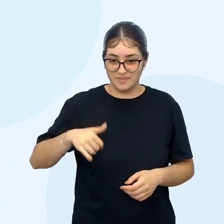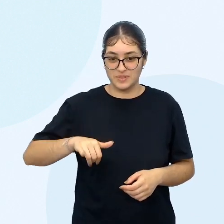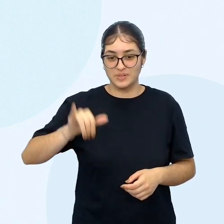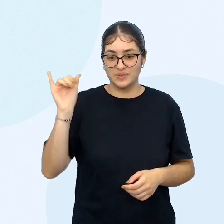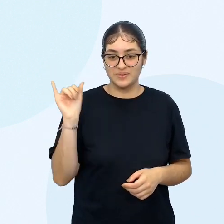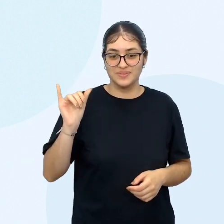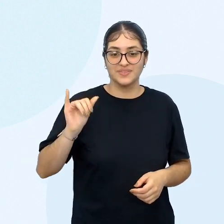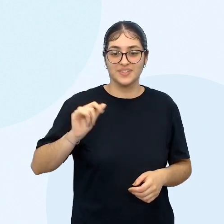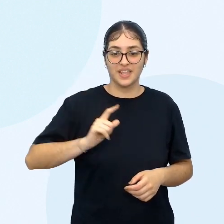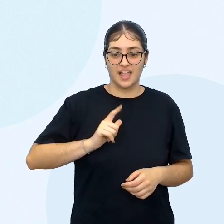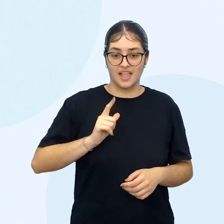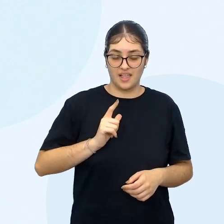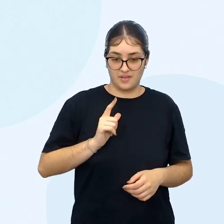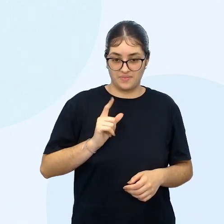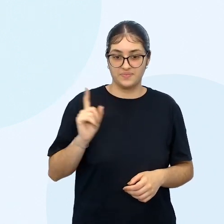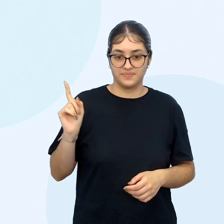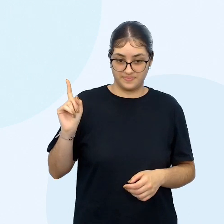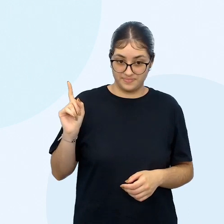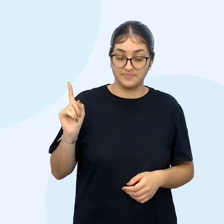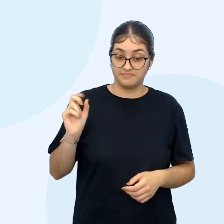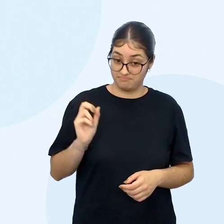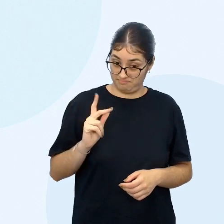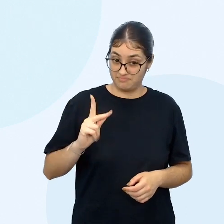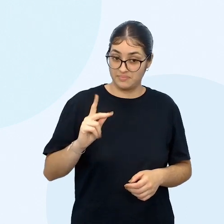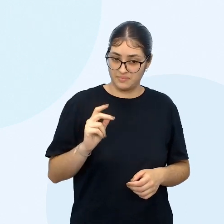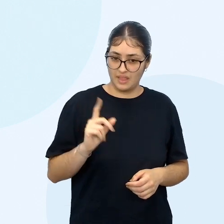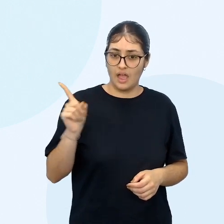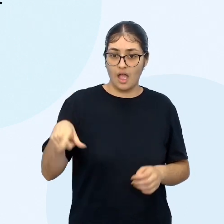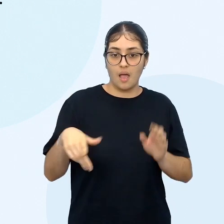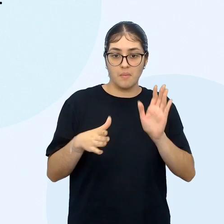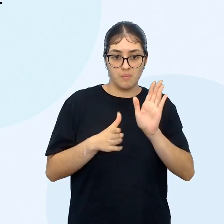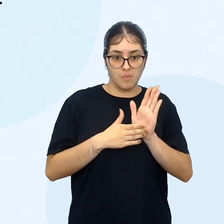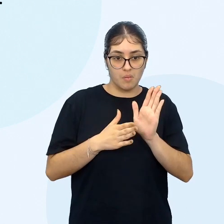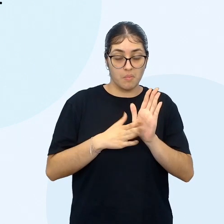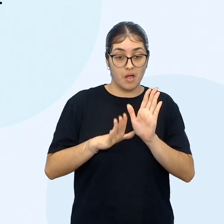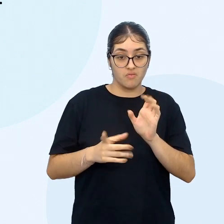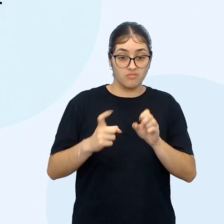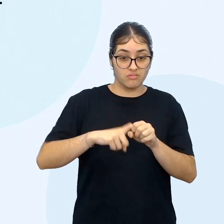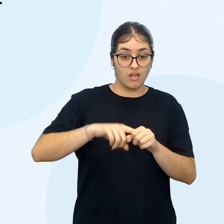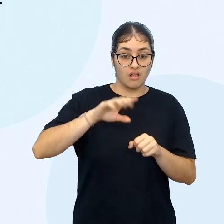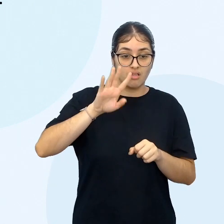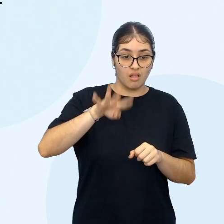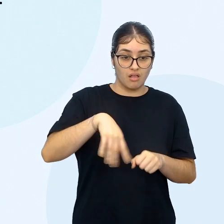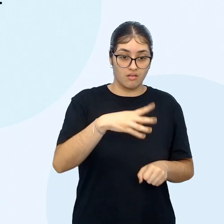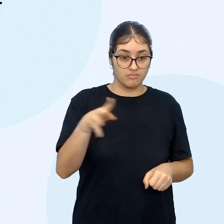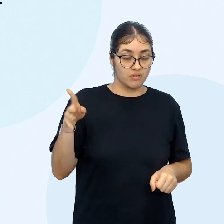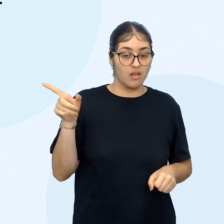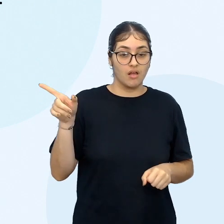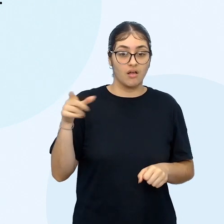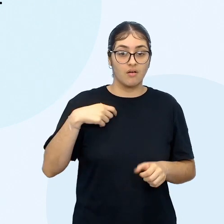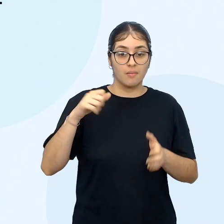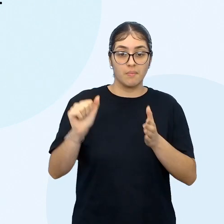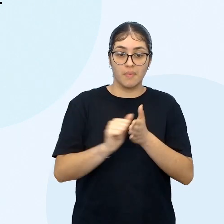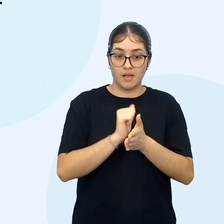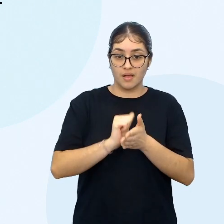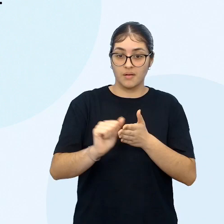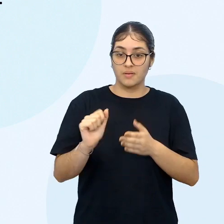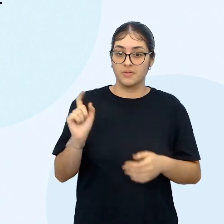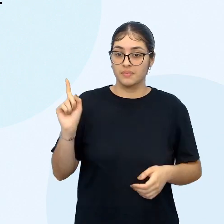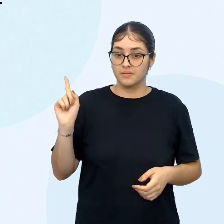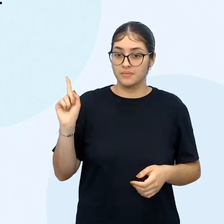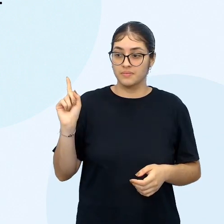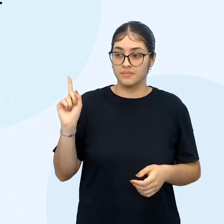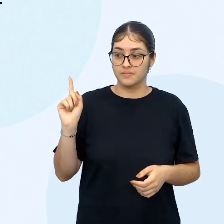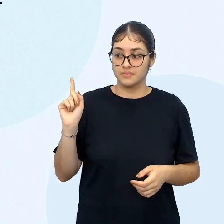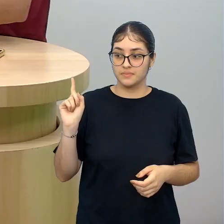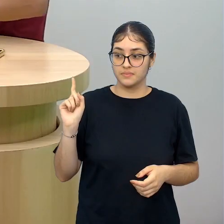quadrado, do y quadrado e do xy. Tá bom? Legal. Então, essa é a proposta. Mas a gente vai voltar aqui pro Excel. Vou limpar a tela, porque aí eu vou lá pro computador e você, Osmar,